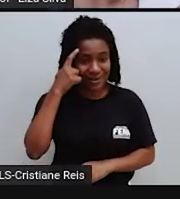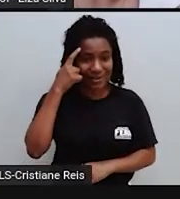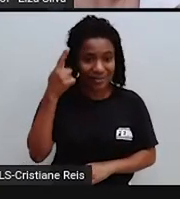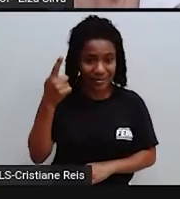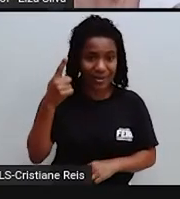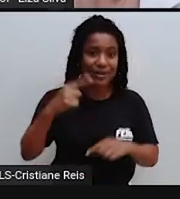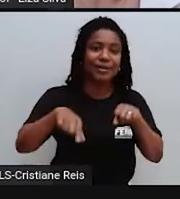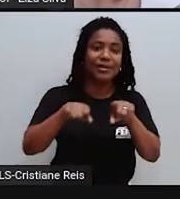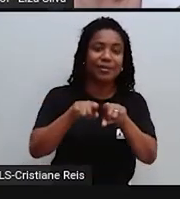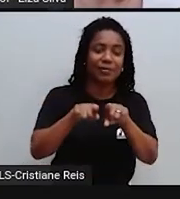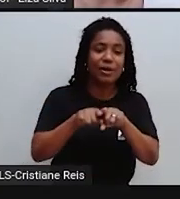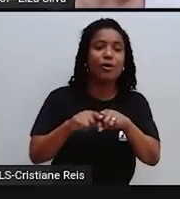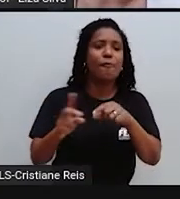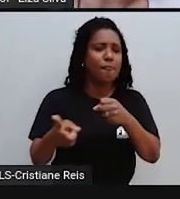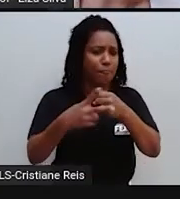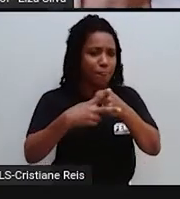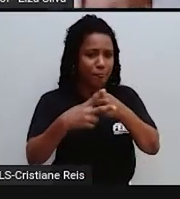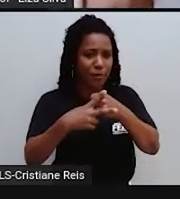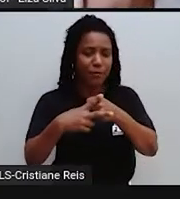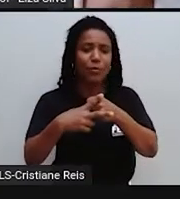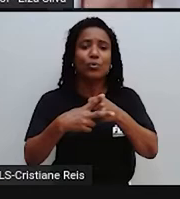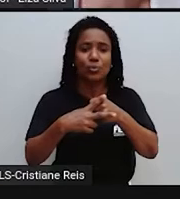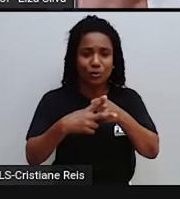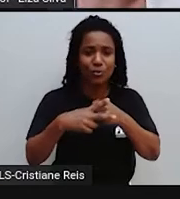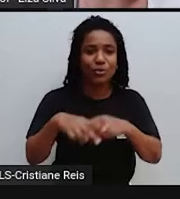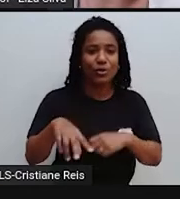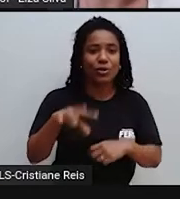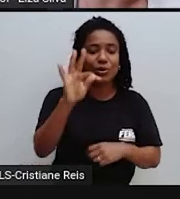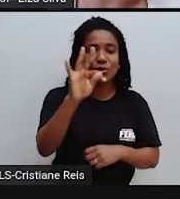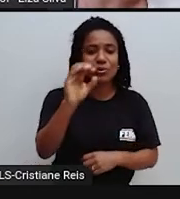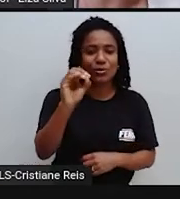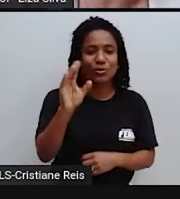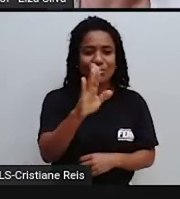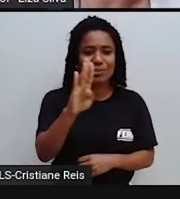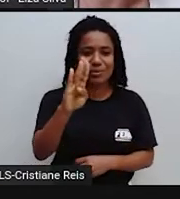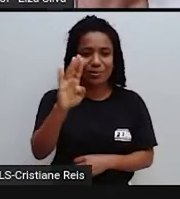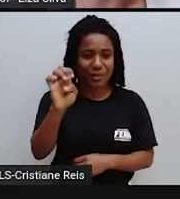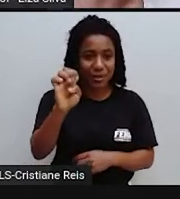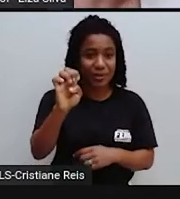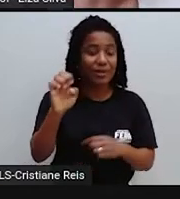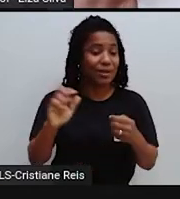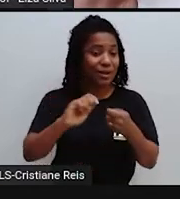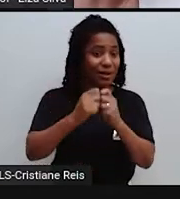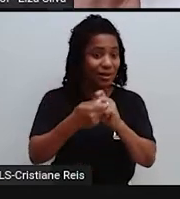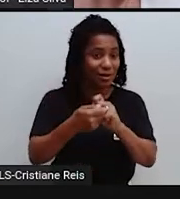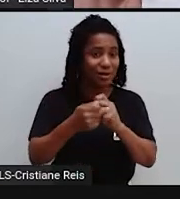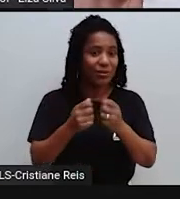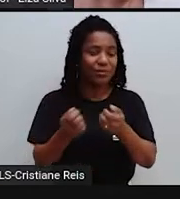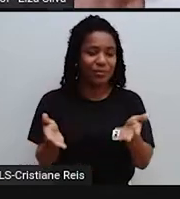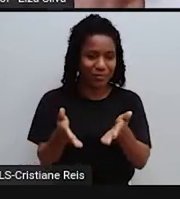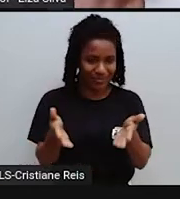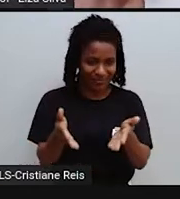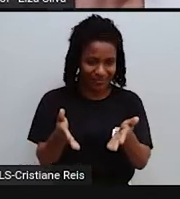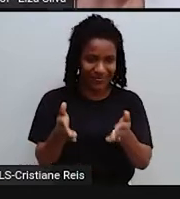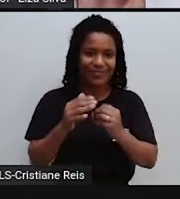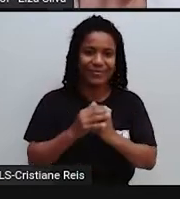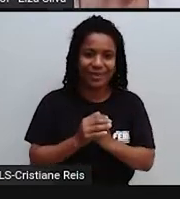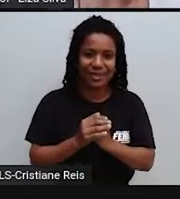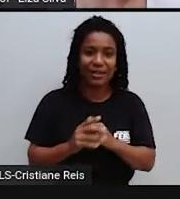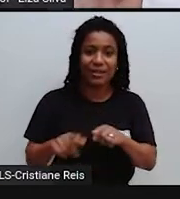to be no presente. Além disso, vamos construir frases, diálogos e orações na língua